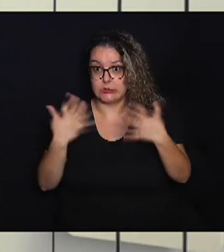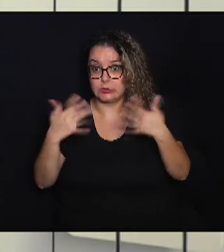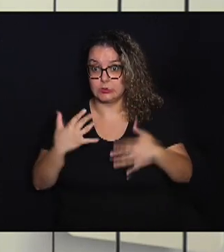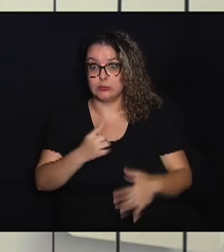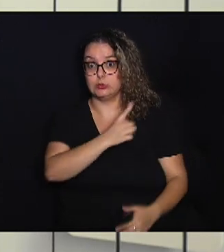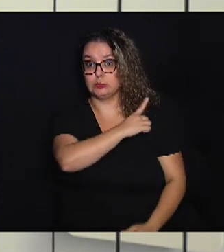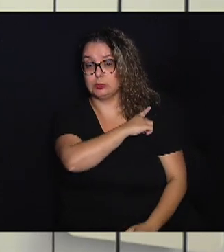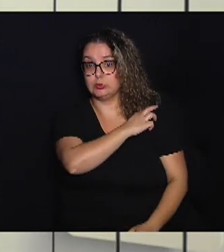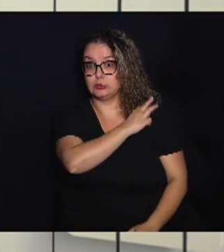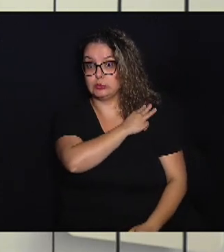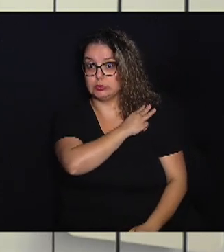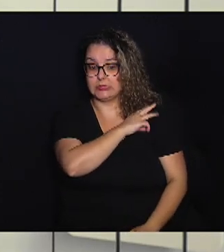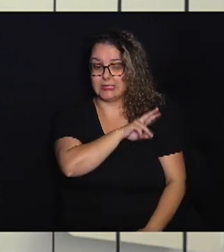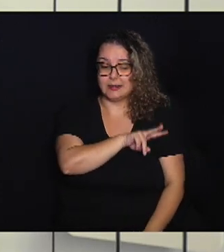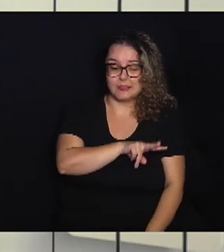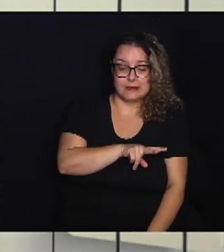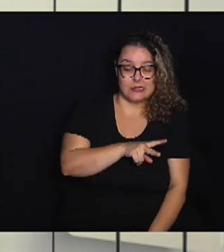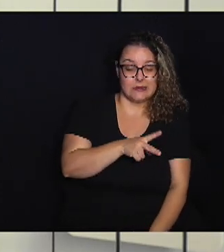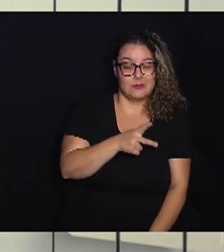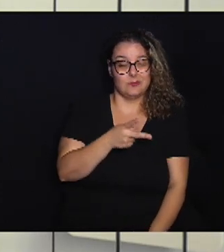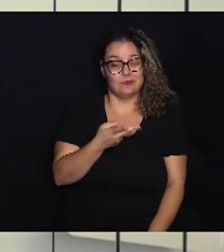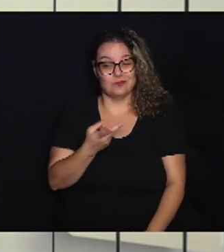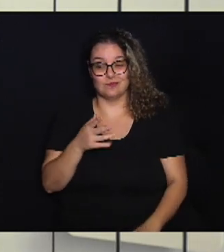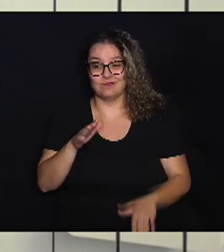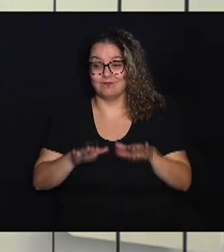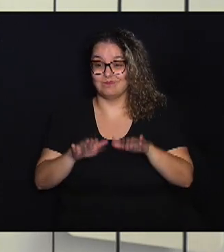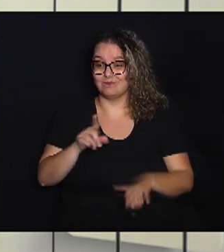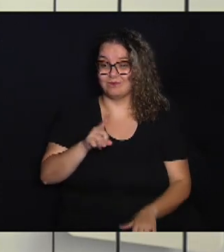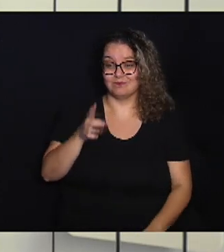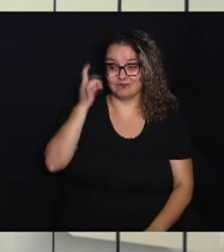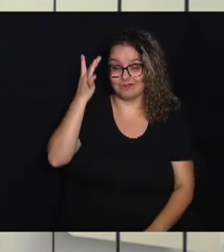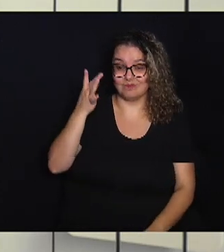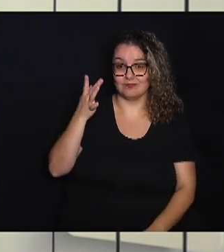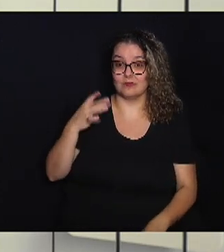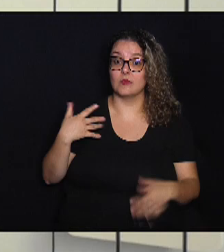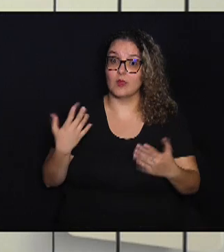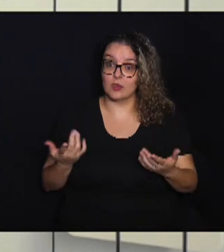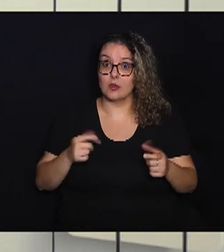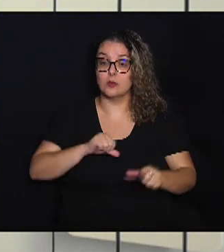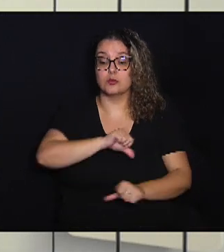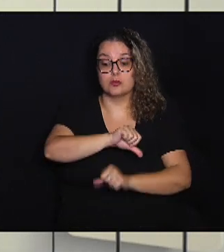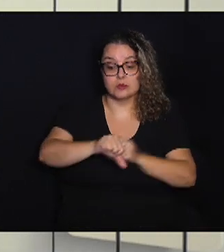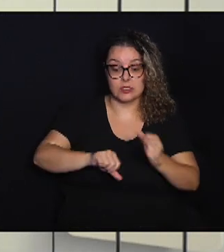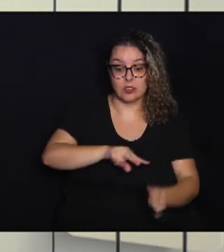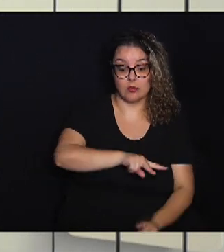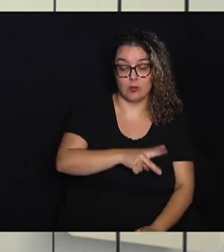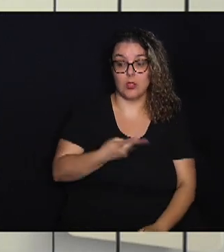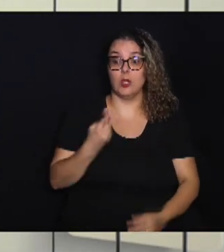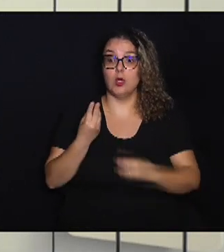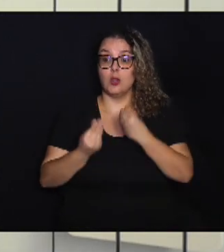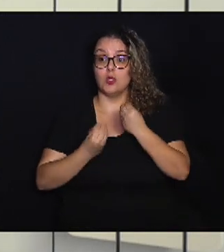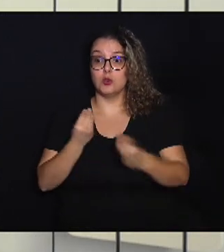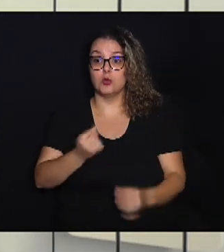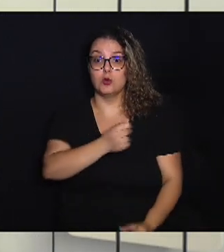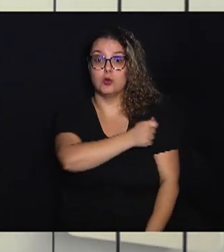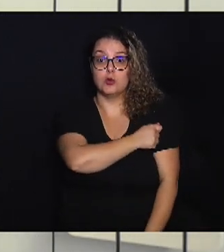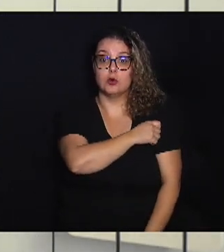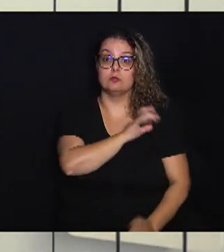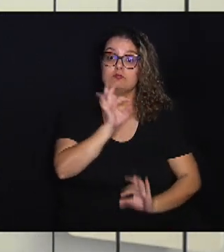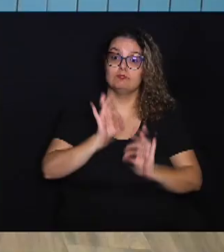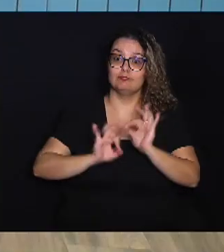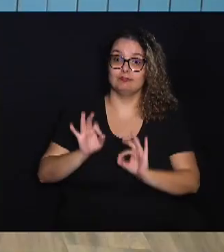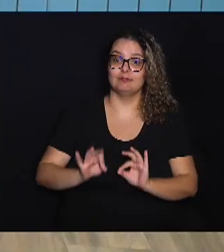médio. Uma transição que muitas vezes não é fácil. Então, sobre essa mudança e como o aluno deve se